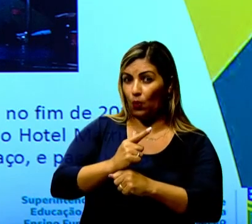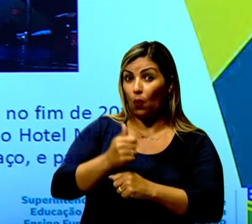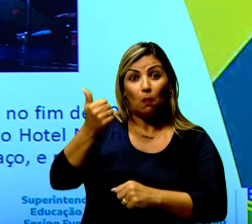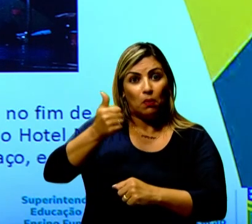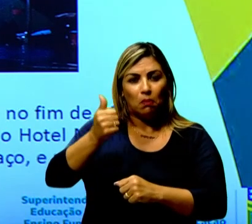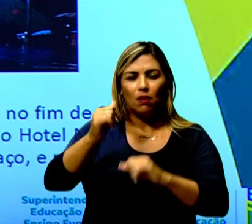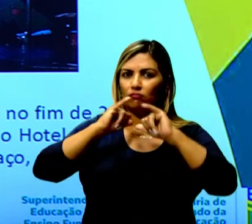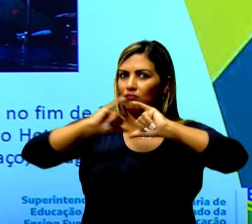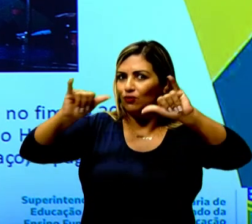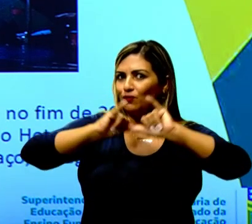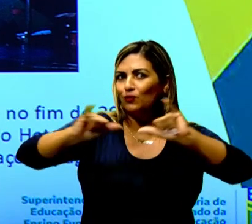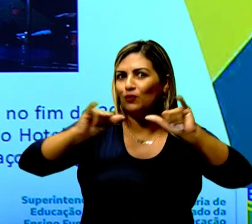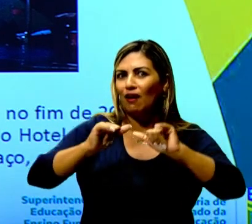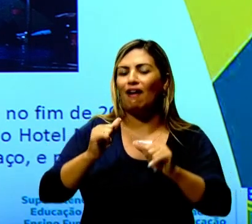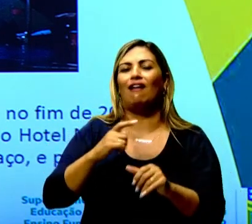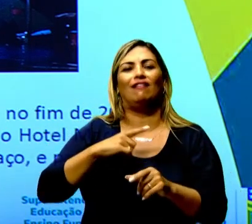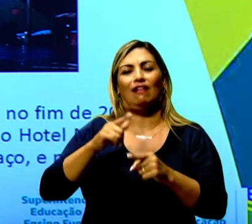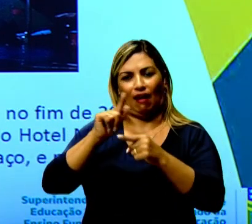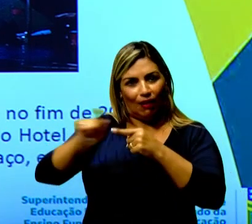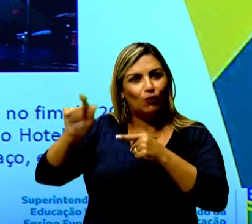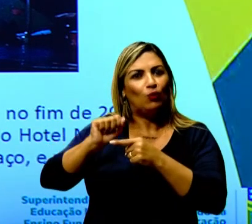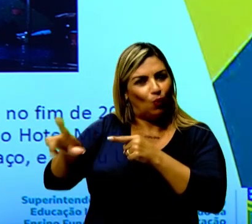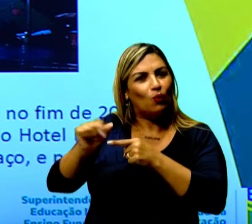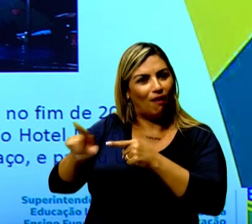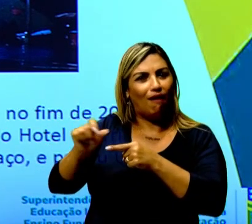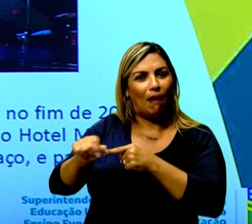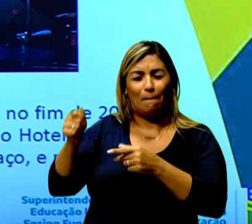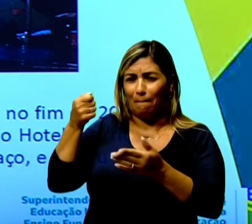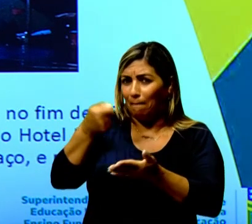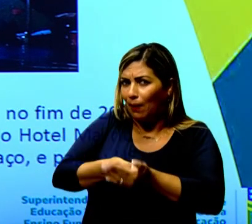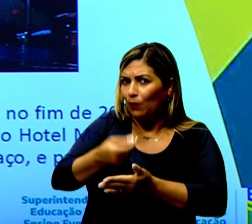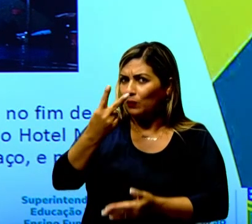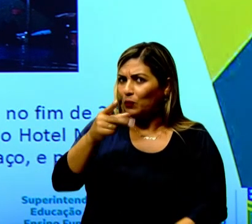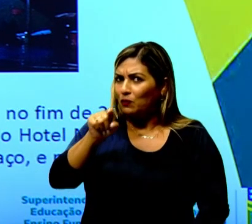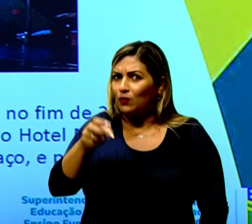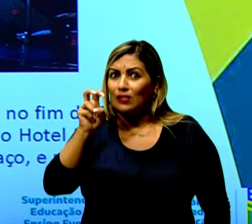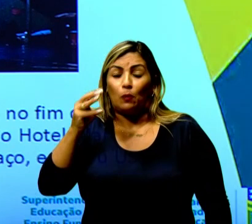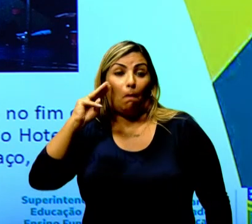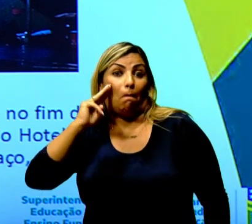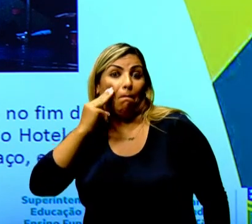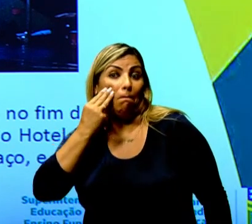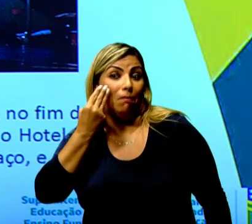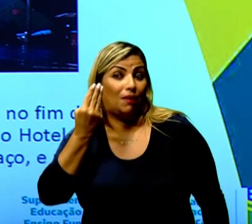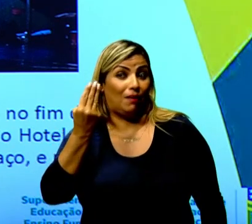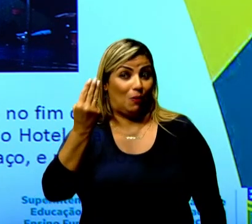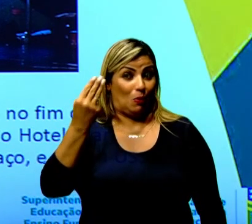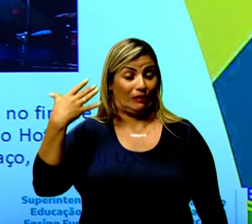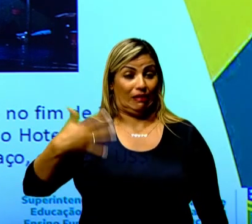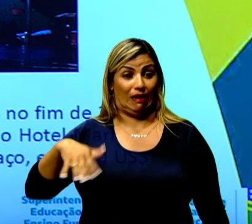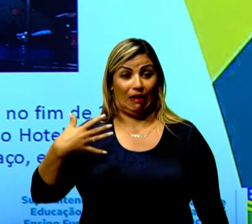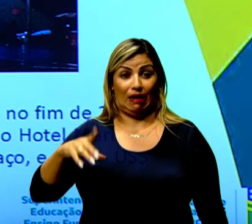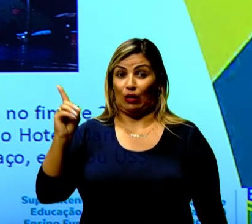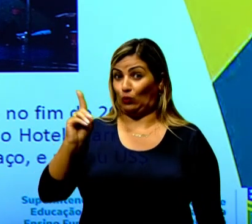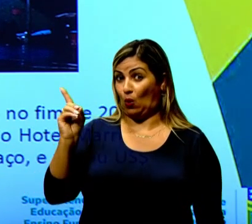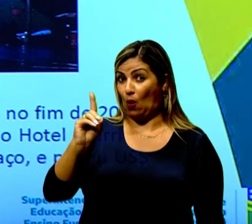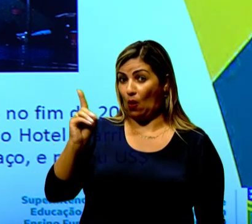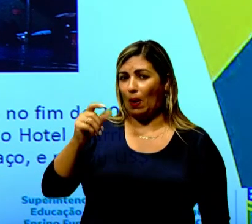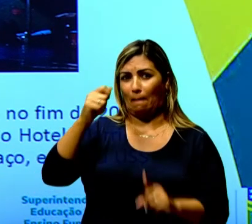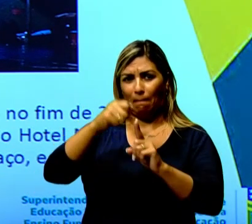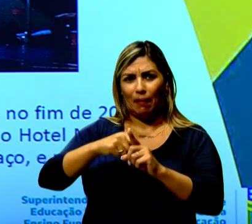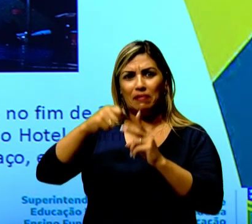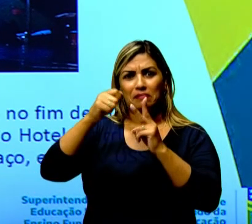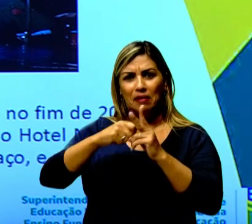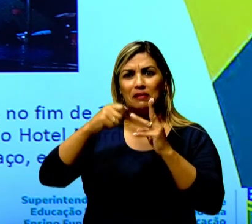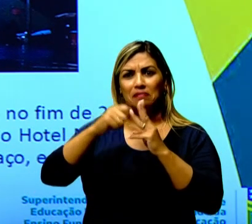primeiro anunciante alugar o espaço e pagou 2,5 milhões de dólares por